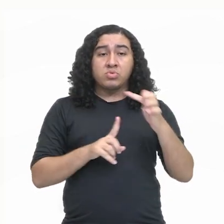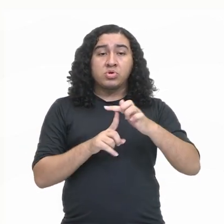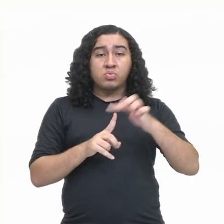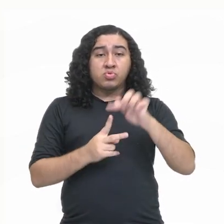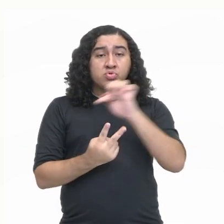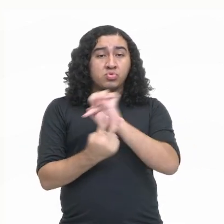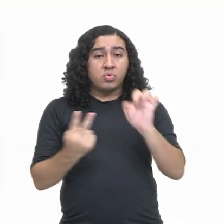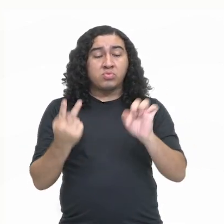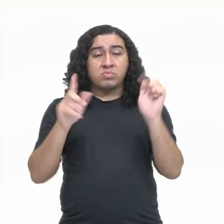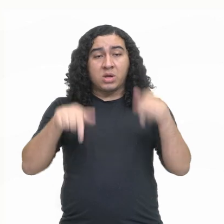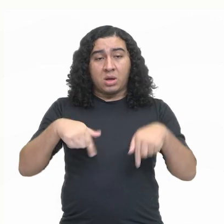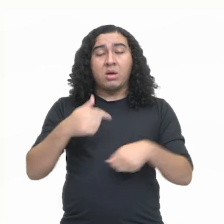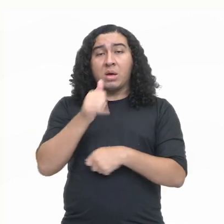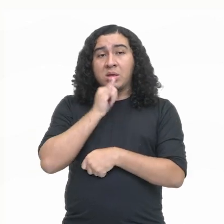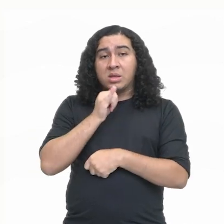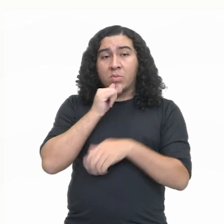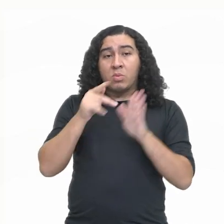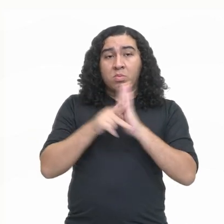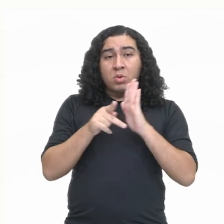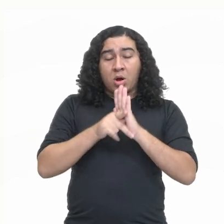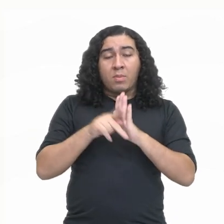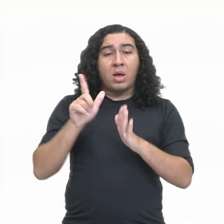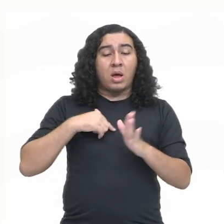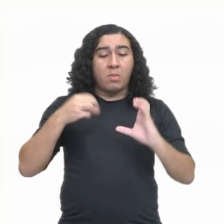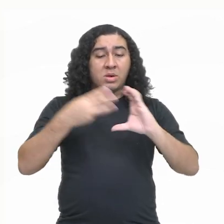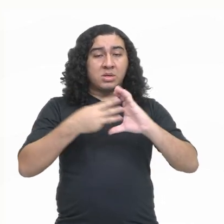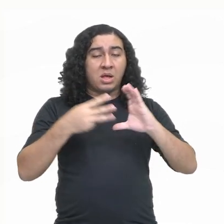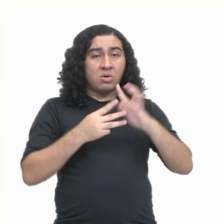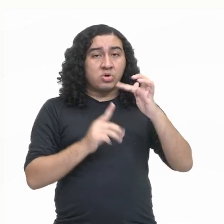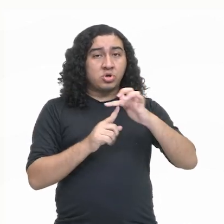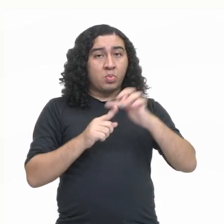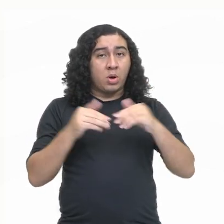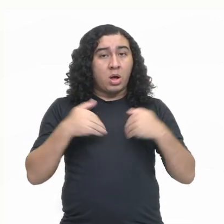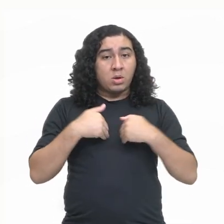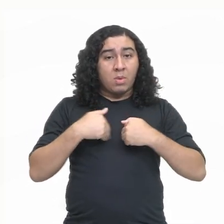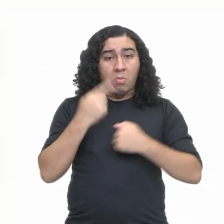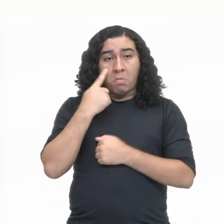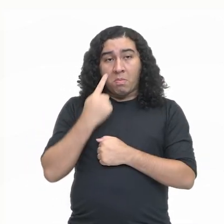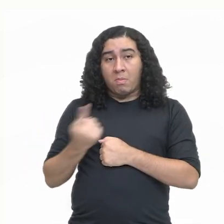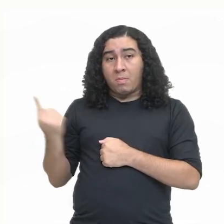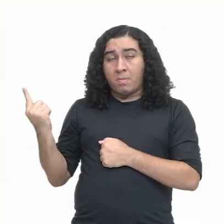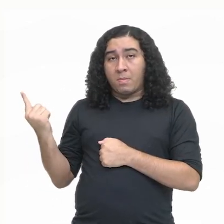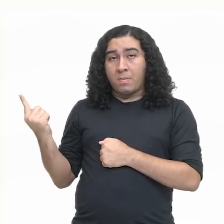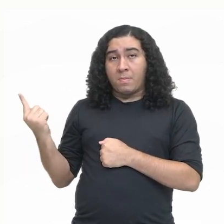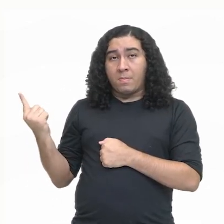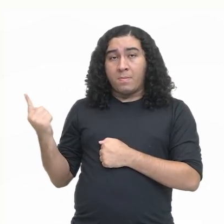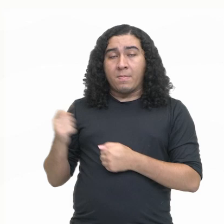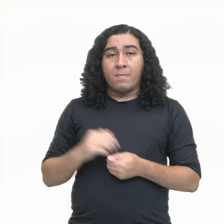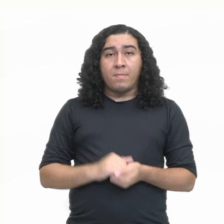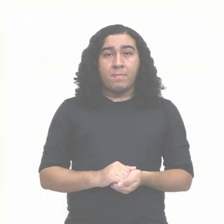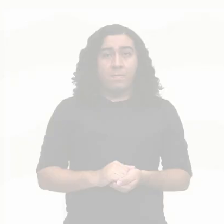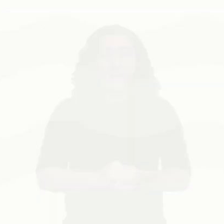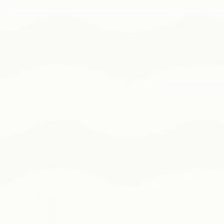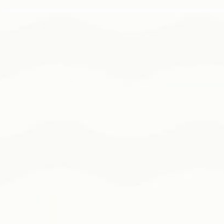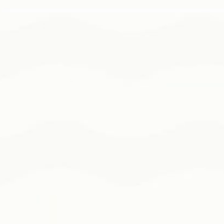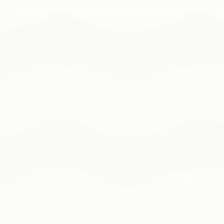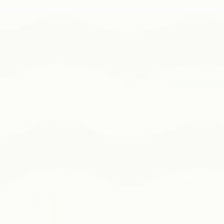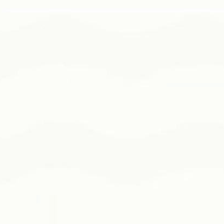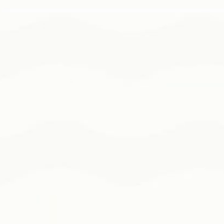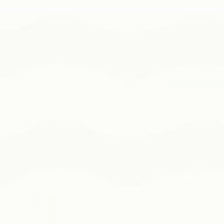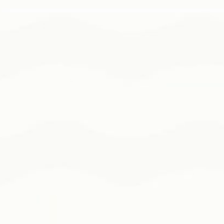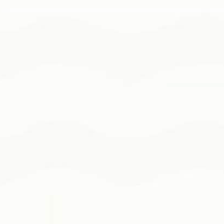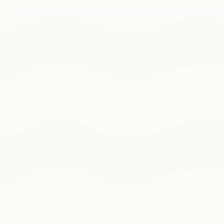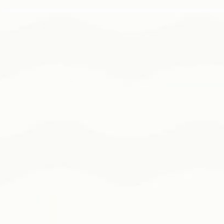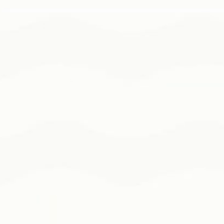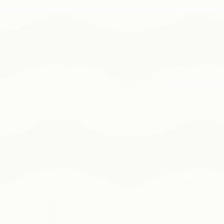citoplasma, o exemplo de uma célula do tipo animal, né? Então, aqui nós temos a membrana